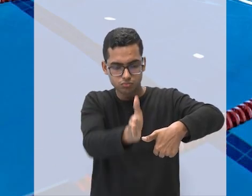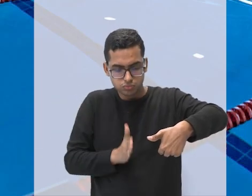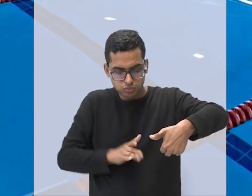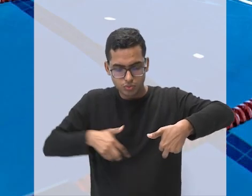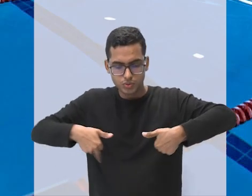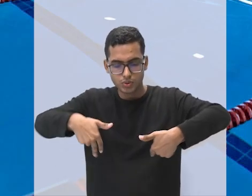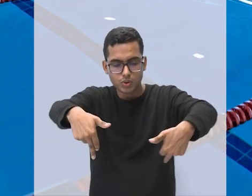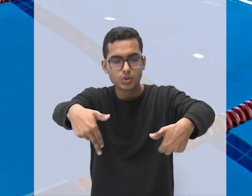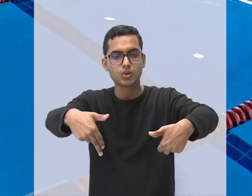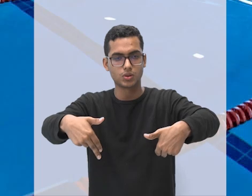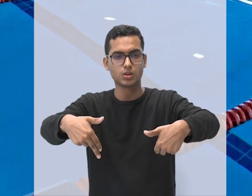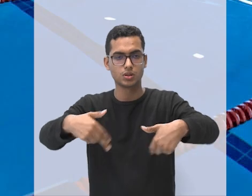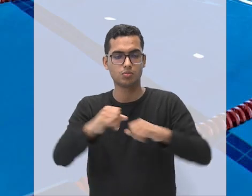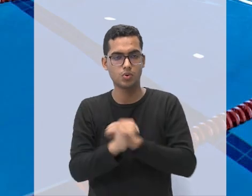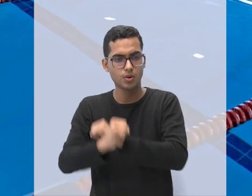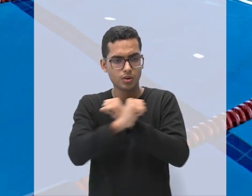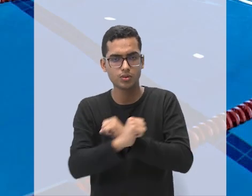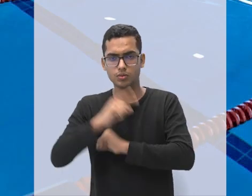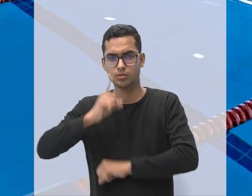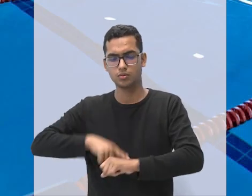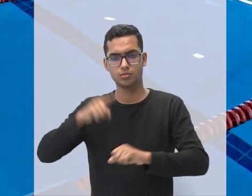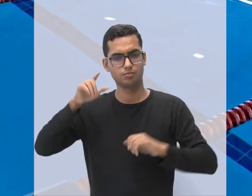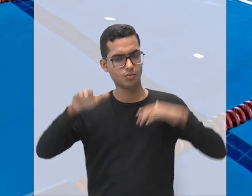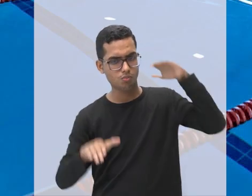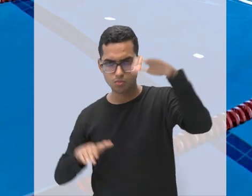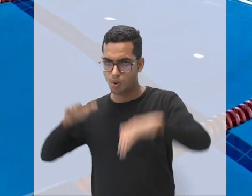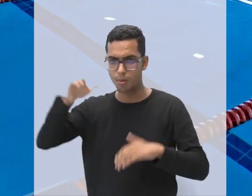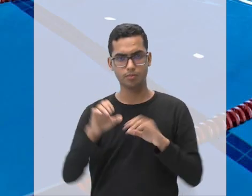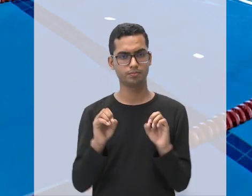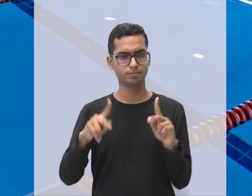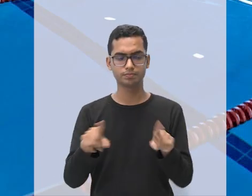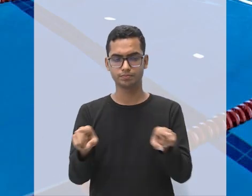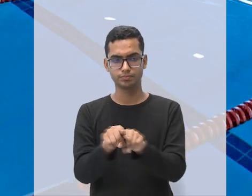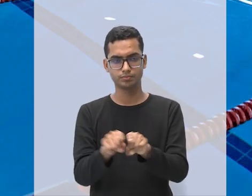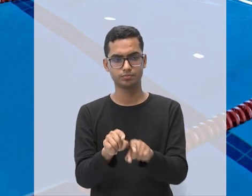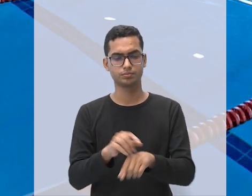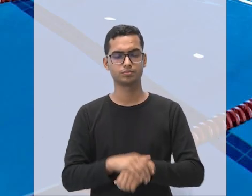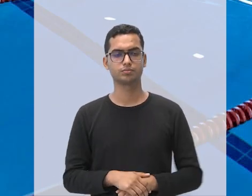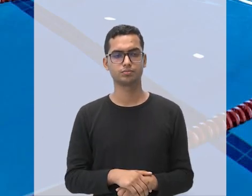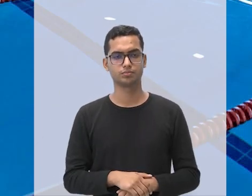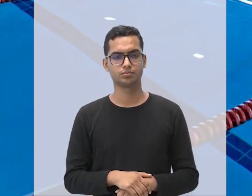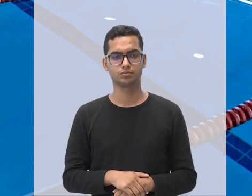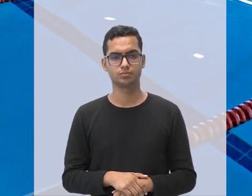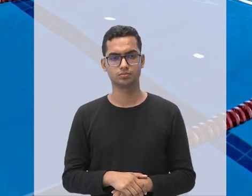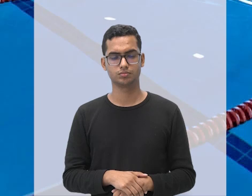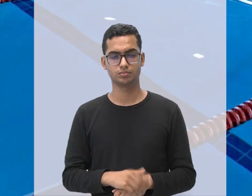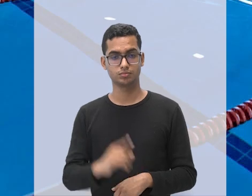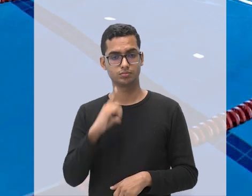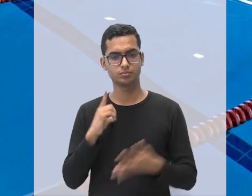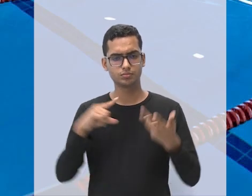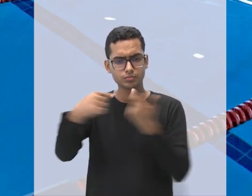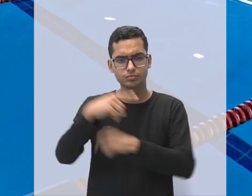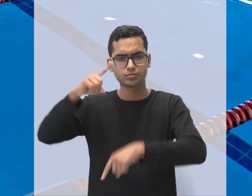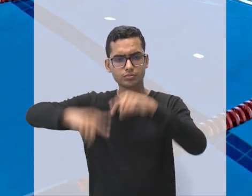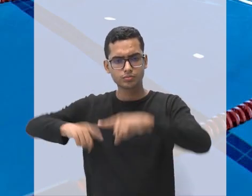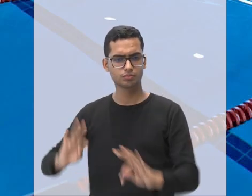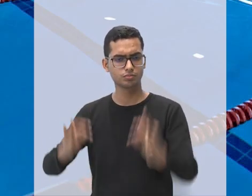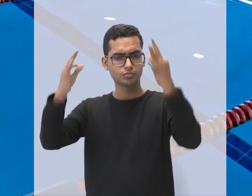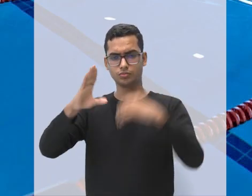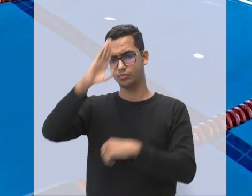separação para não prejudicar o nado de um atleta. Tipo, eu estou nadando aqui, aí para eu não prejudicar o nado do meu